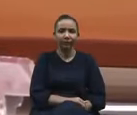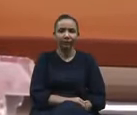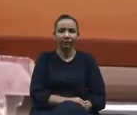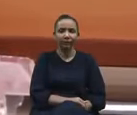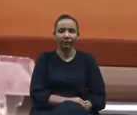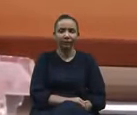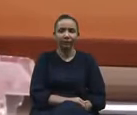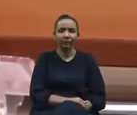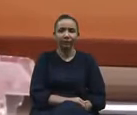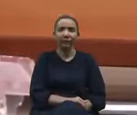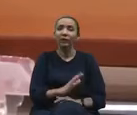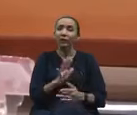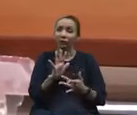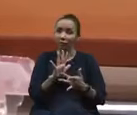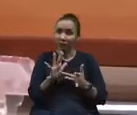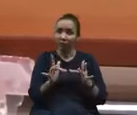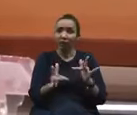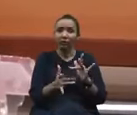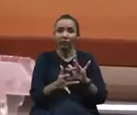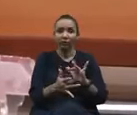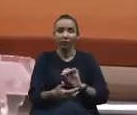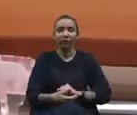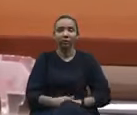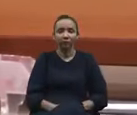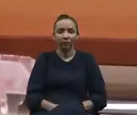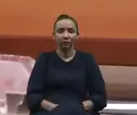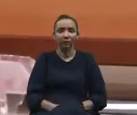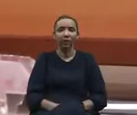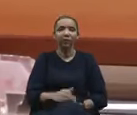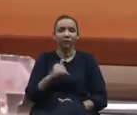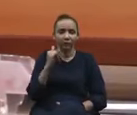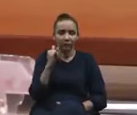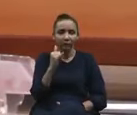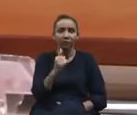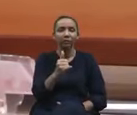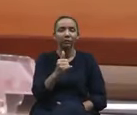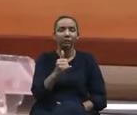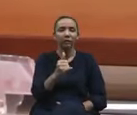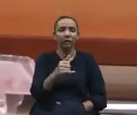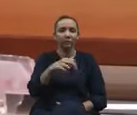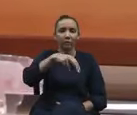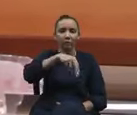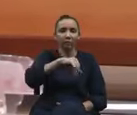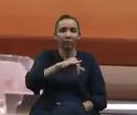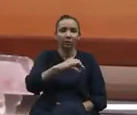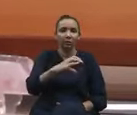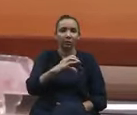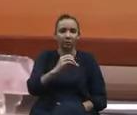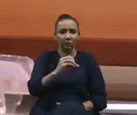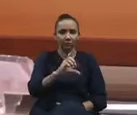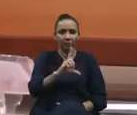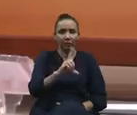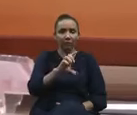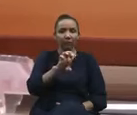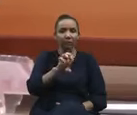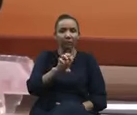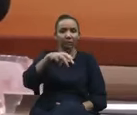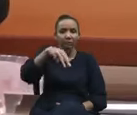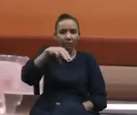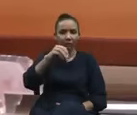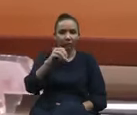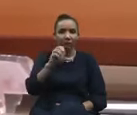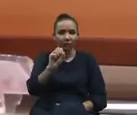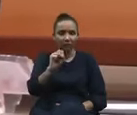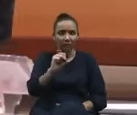para Nicodemos ele diz assim o que é nascido da Carne é carne O que é